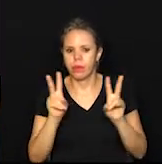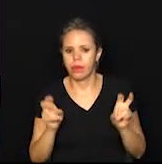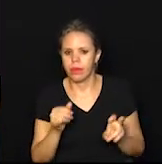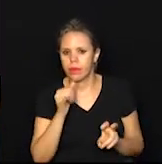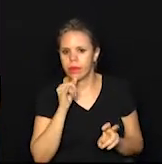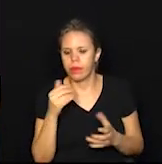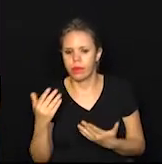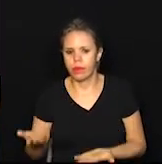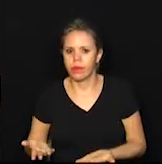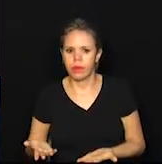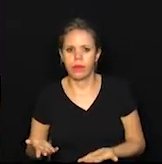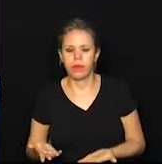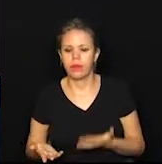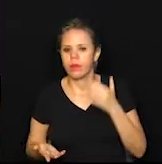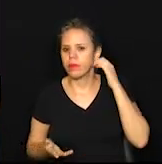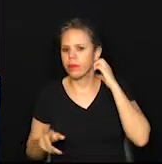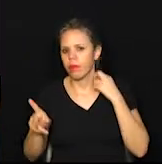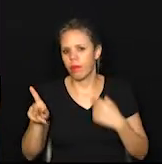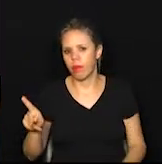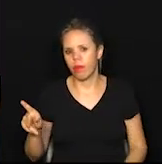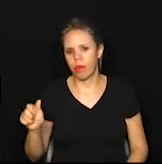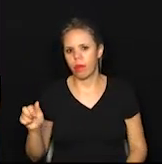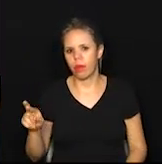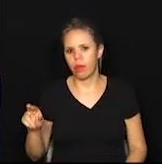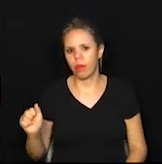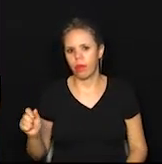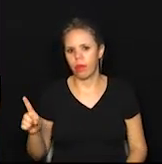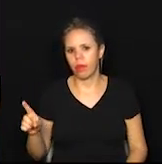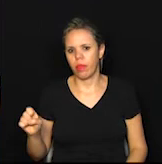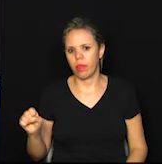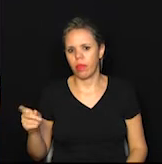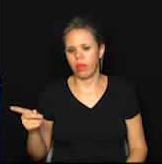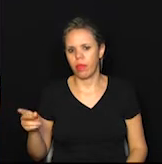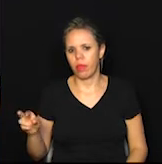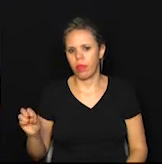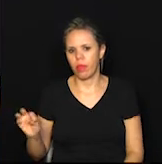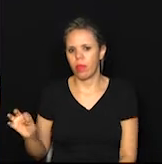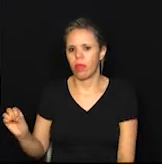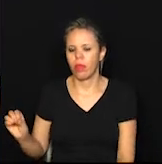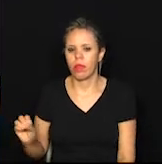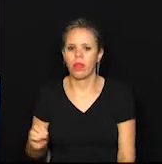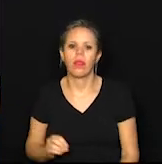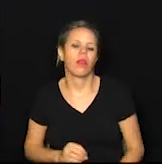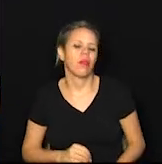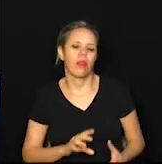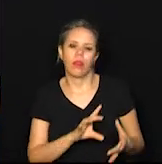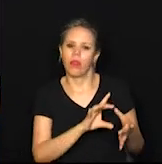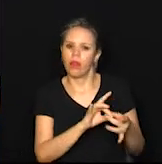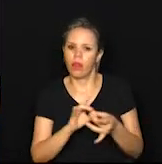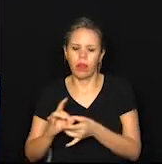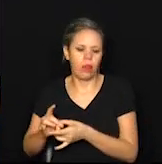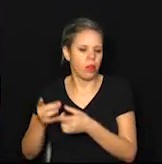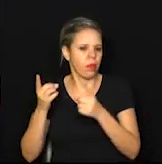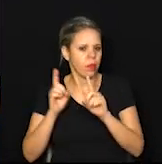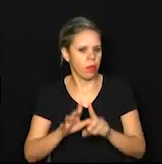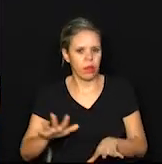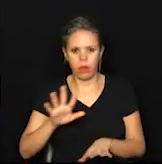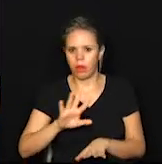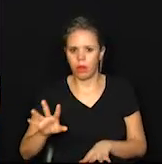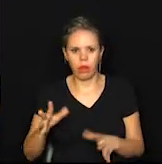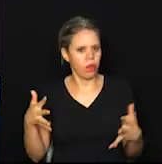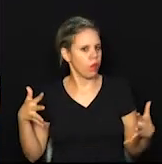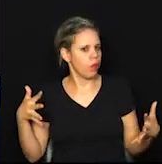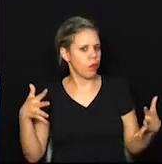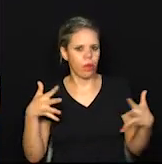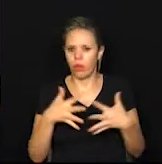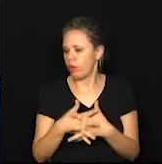sobre o paradesporto. Lembrando aqui que eu estou falando do paradesporto, não falo de esportes paralímpicos, só para a gente não